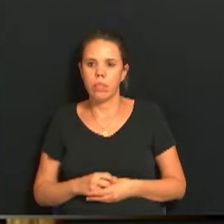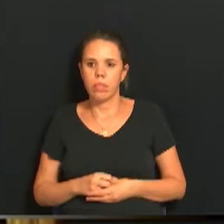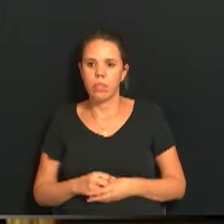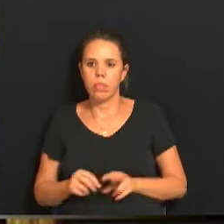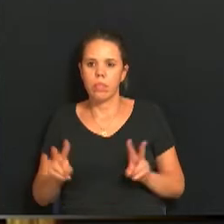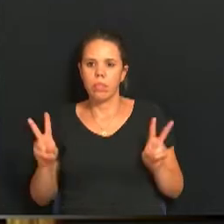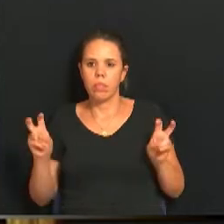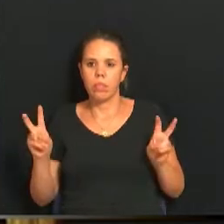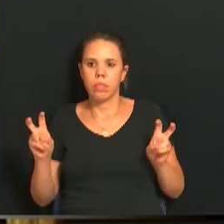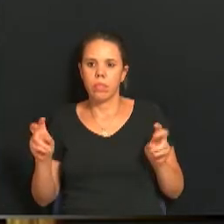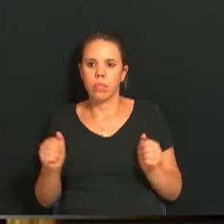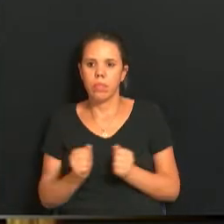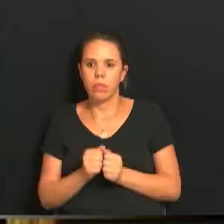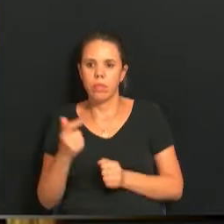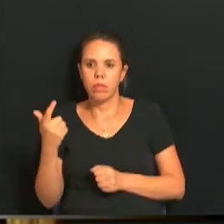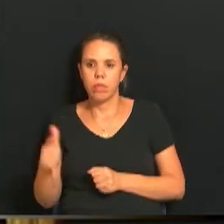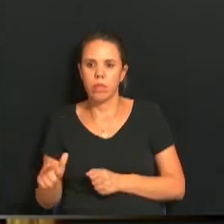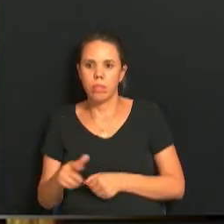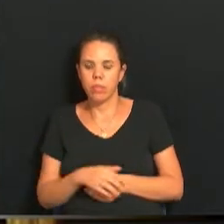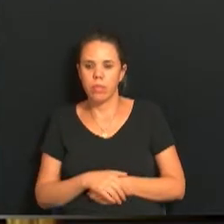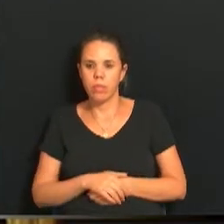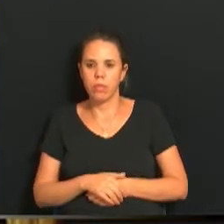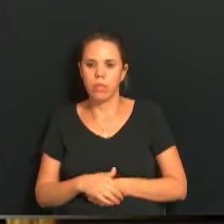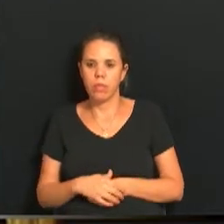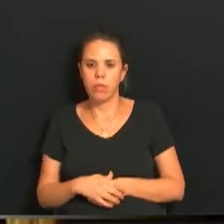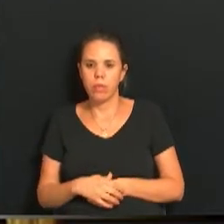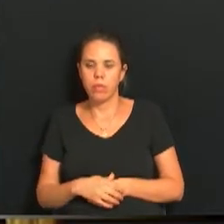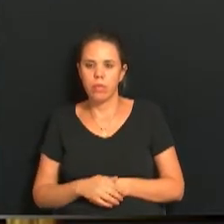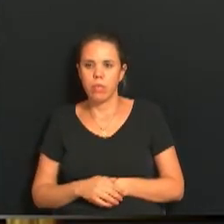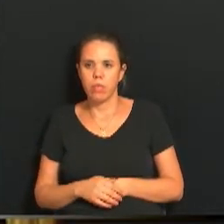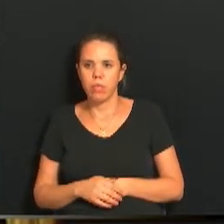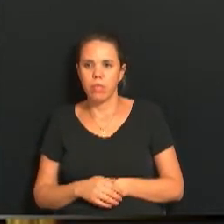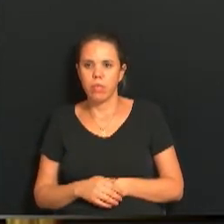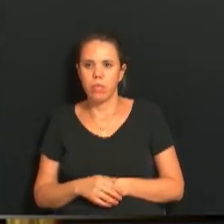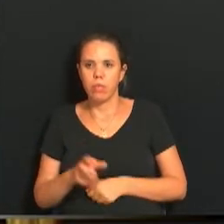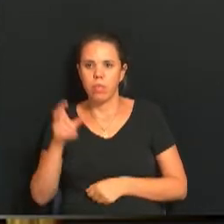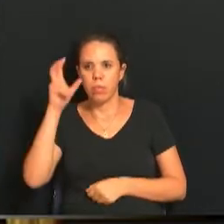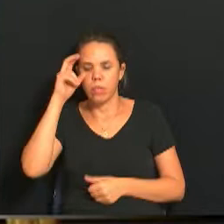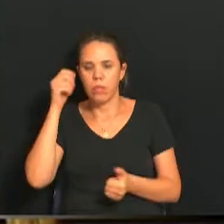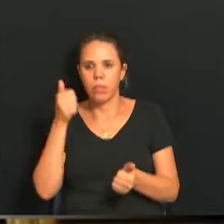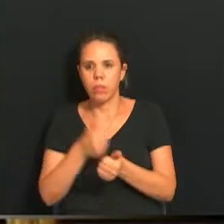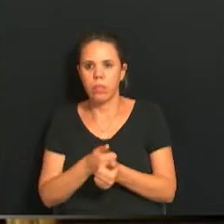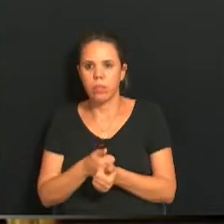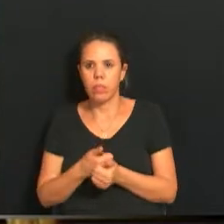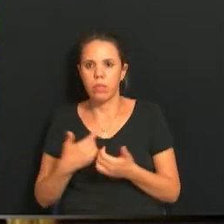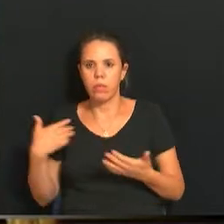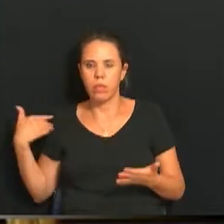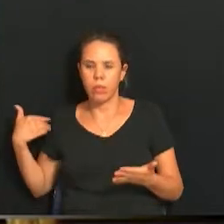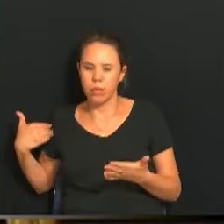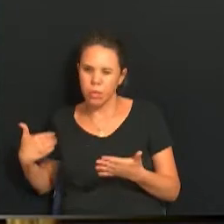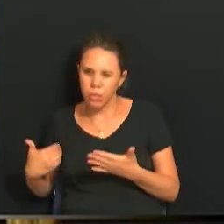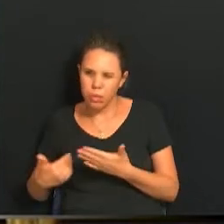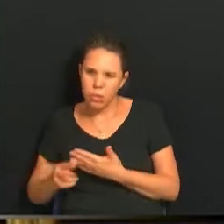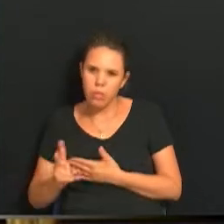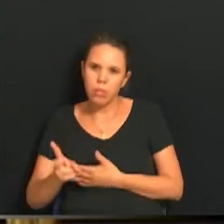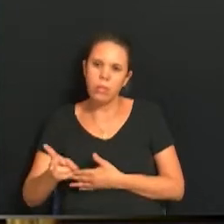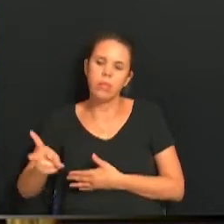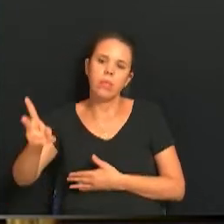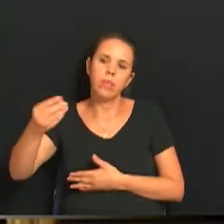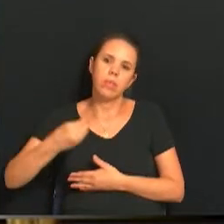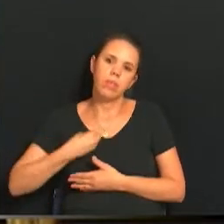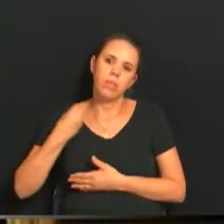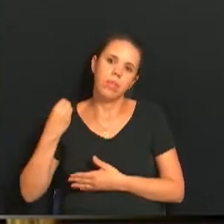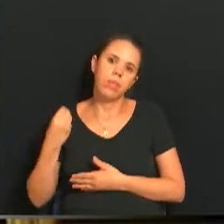questões junto a alguns outros grupos, como, por exemplo, o Carlinho está ali bem próximo, né, não de hoje, mas da vida dele, bem